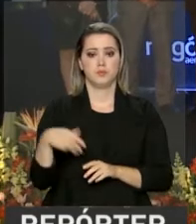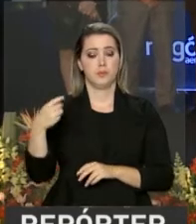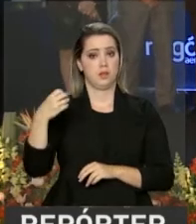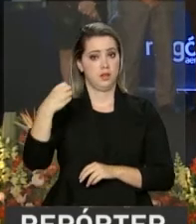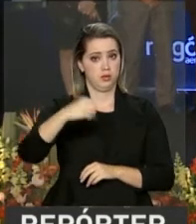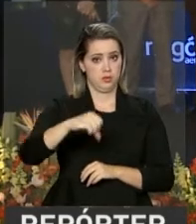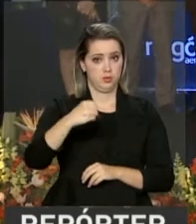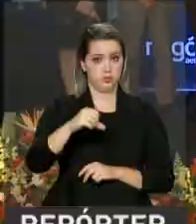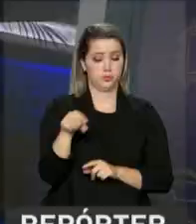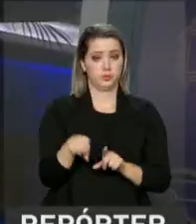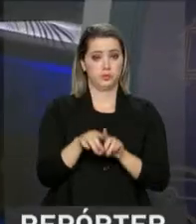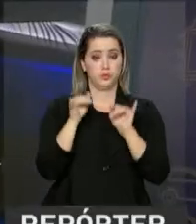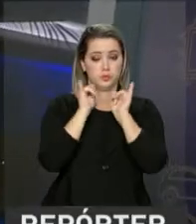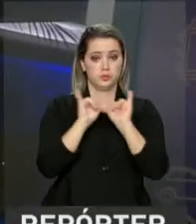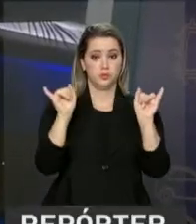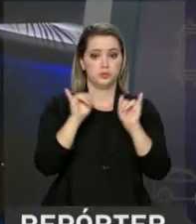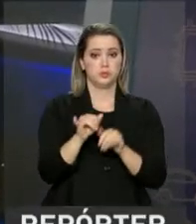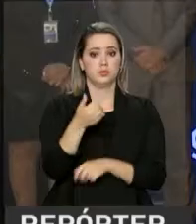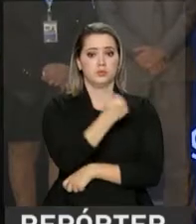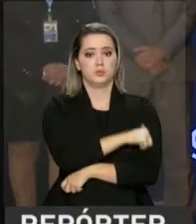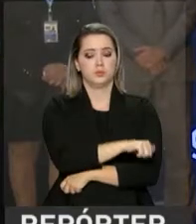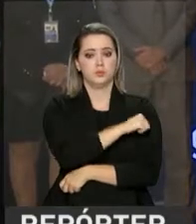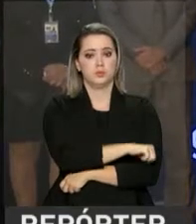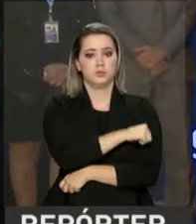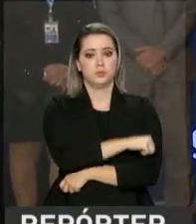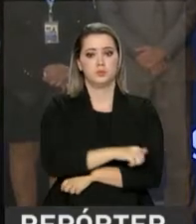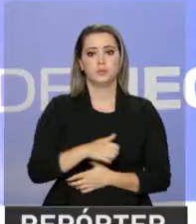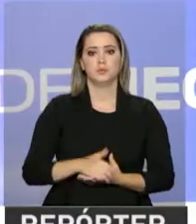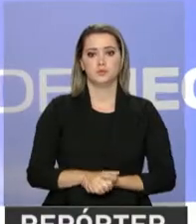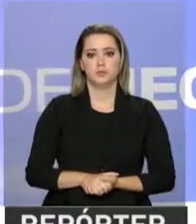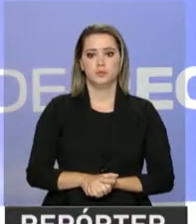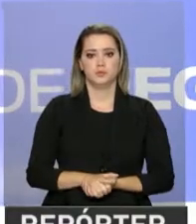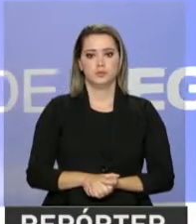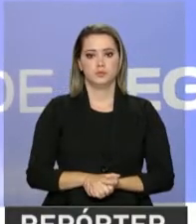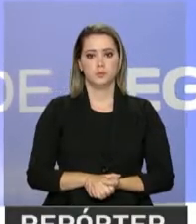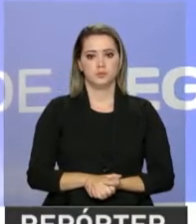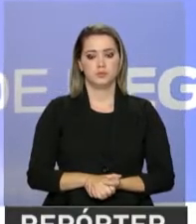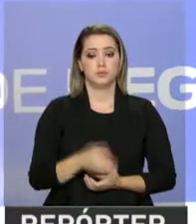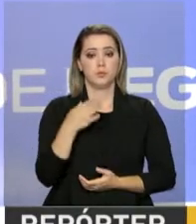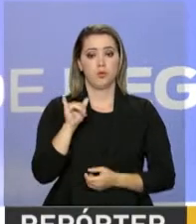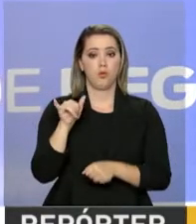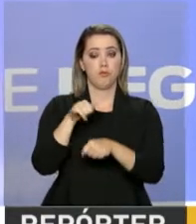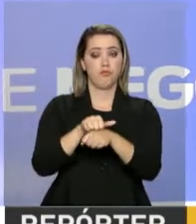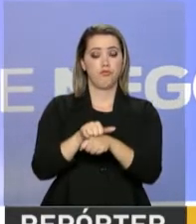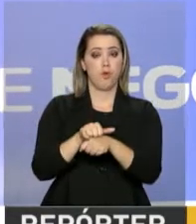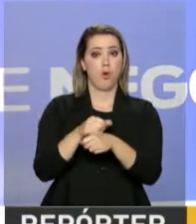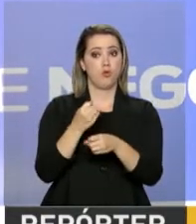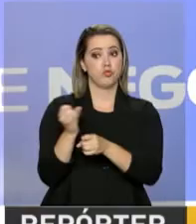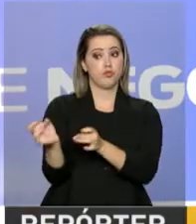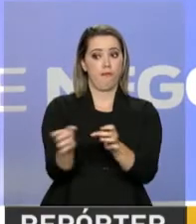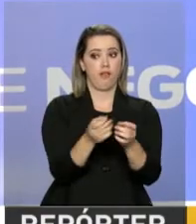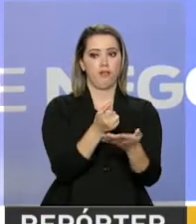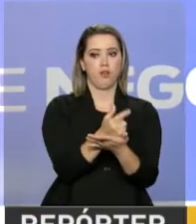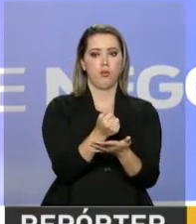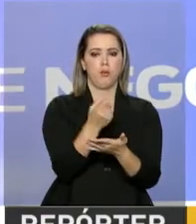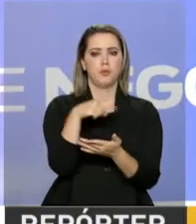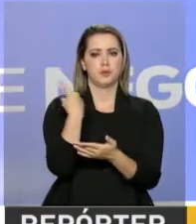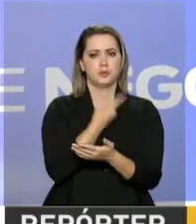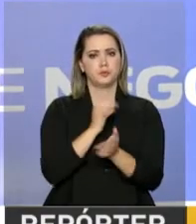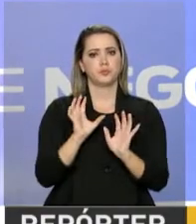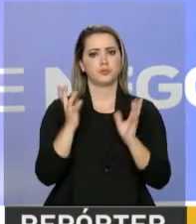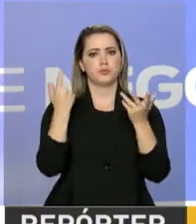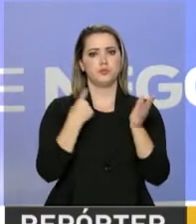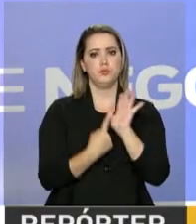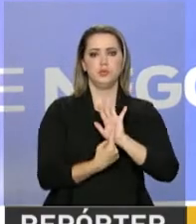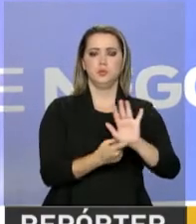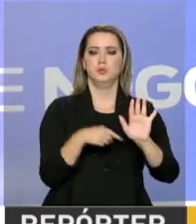edição do vôo de negócios foi no santos dumont no rio de janeiro o vôo de negócios é um evento que já está fazendo para mostrar